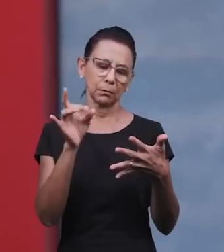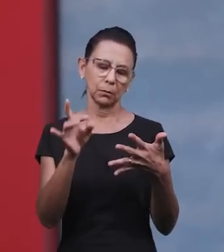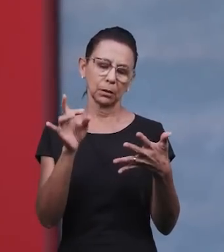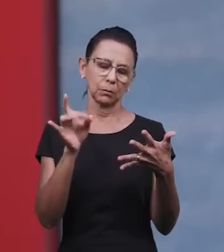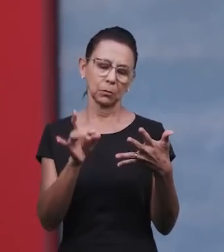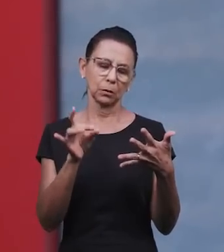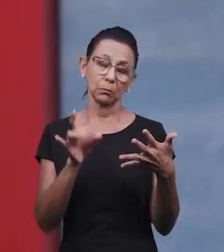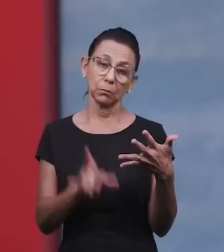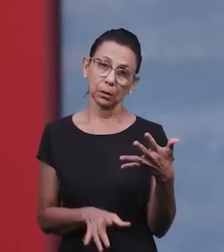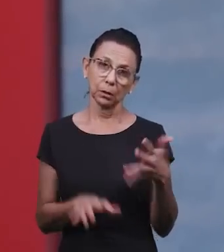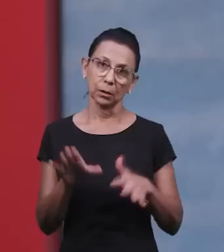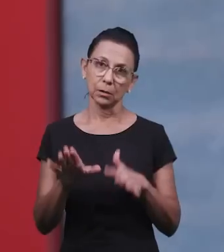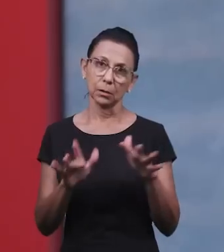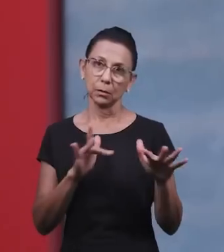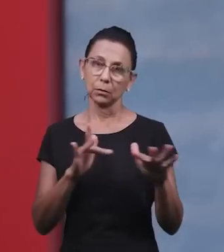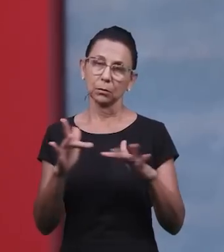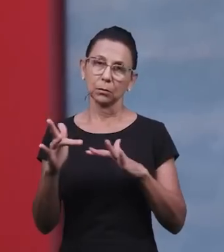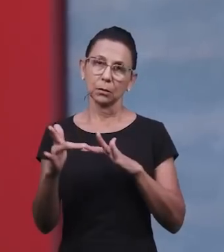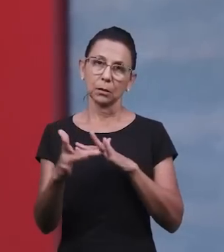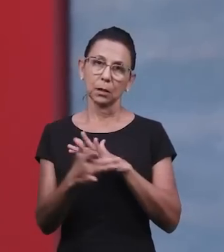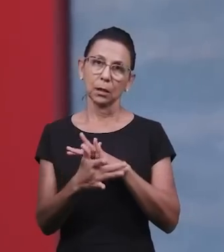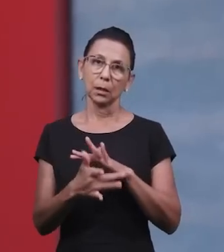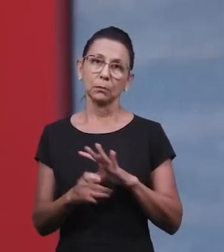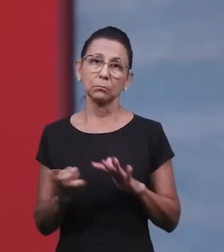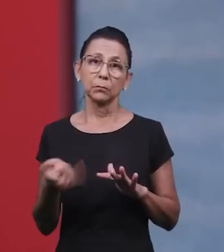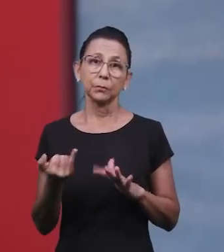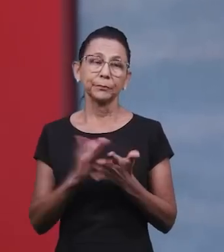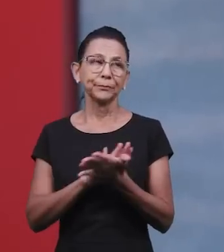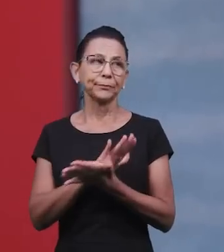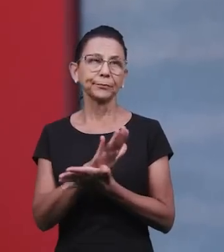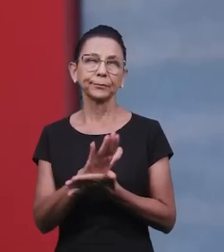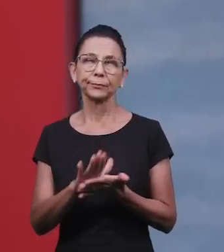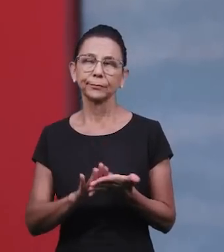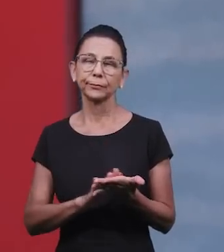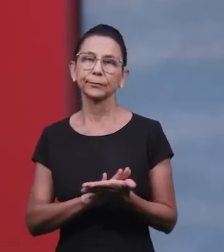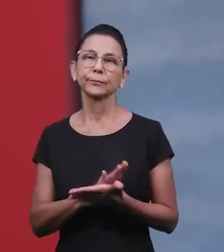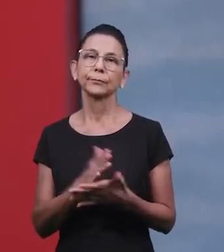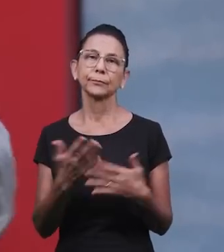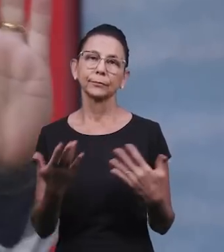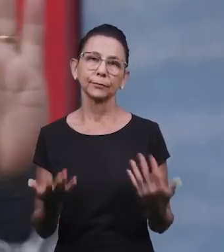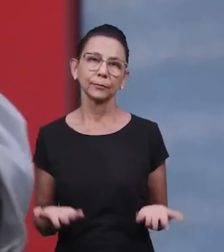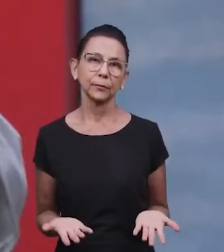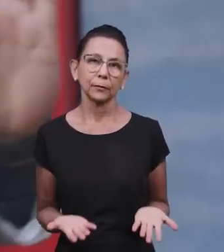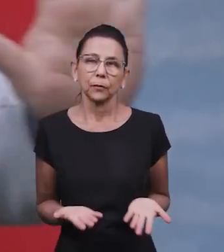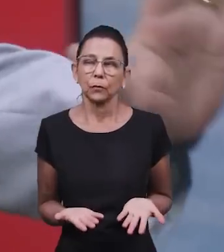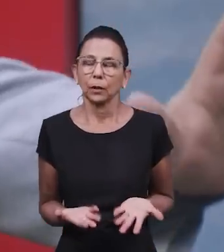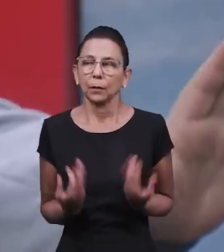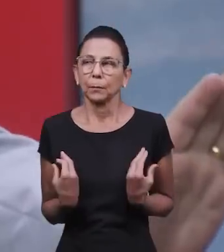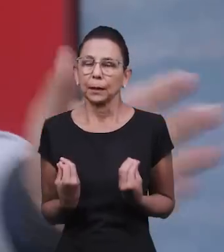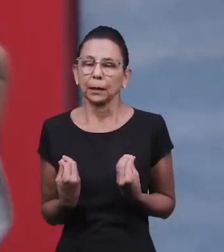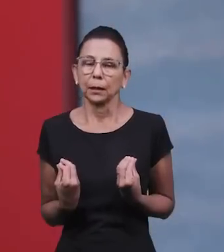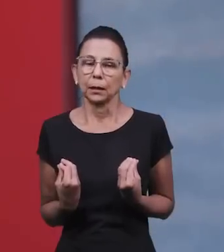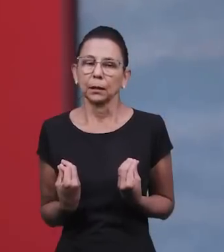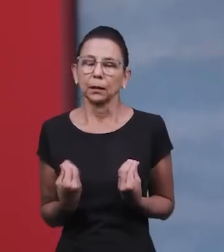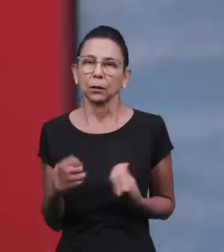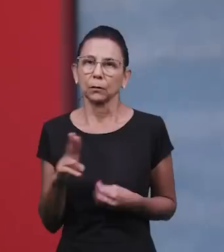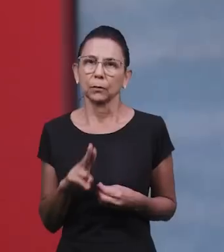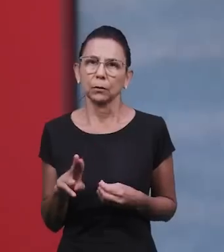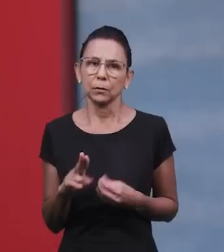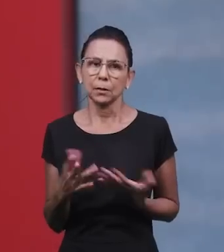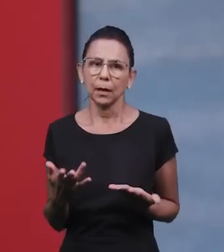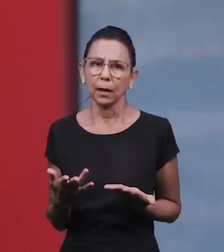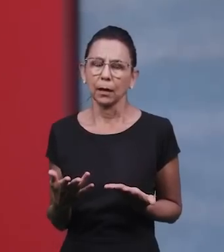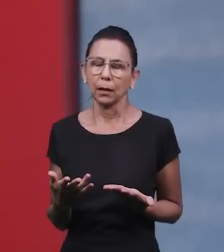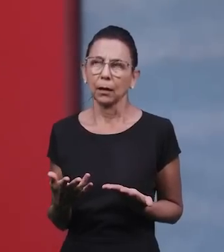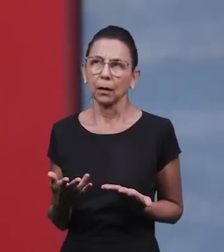Às vezes tem redes sociais que você fica ali e não tem proveito nenhum. E aí é o caso de você falar, eu não vou mais utilizar esta rede social, não vou fazer